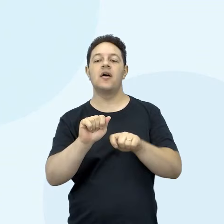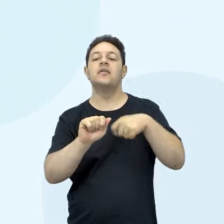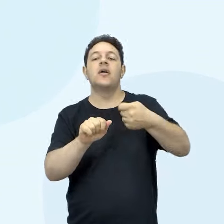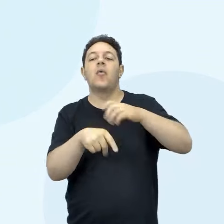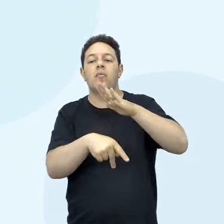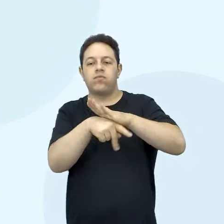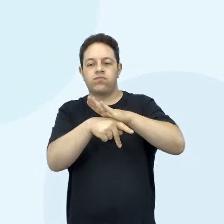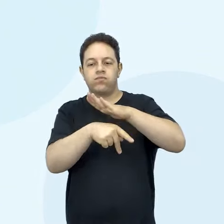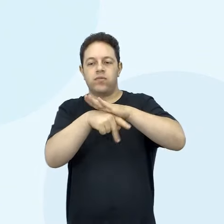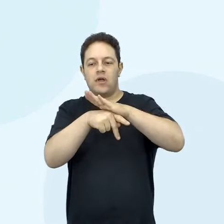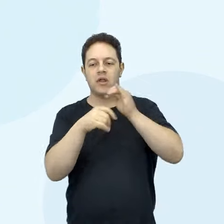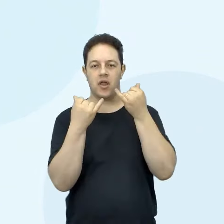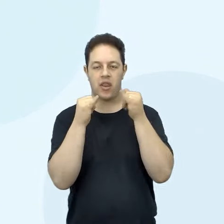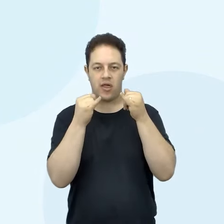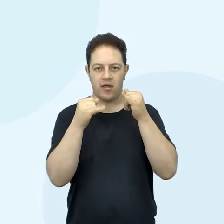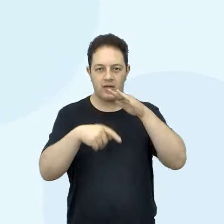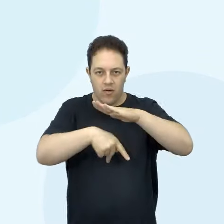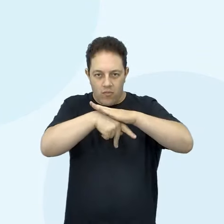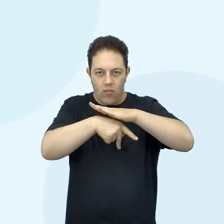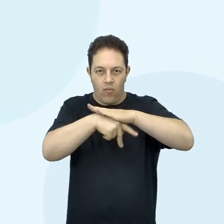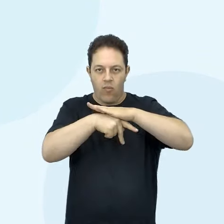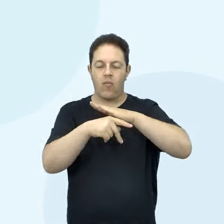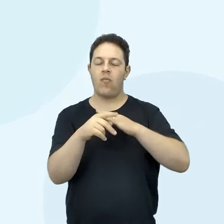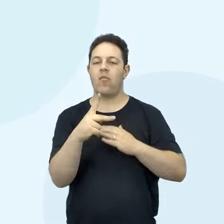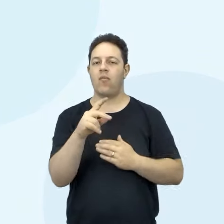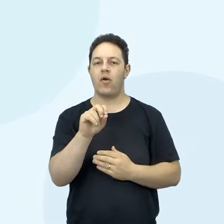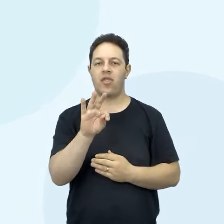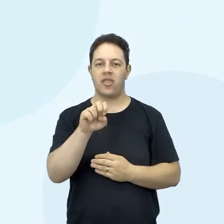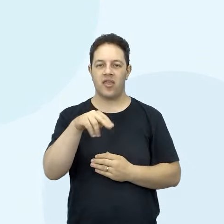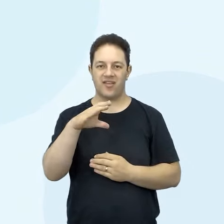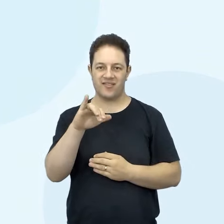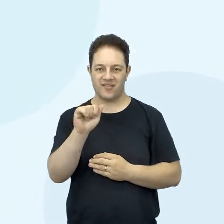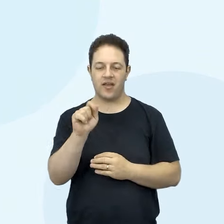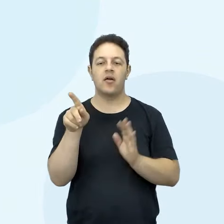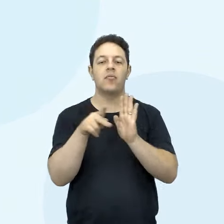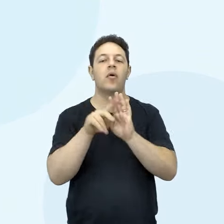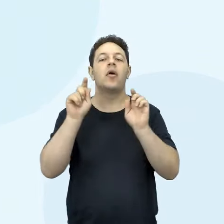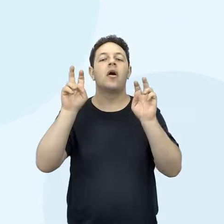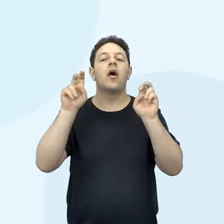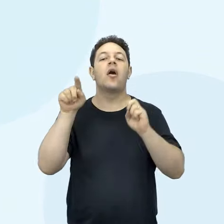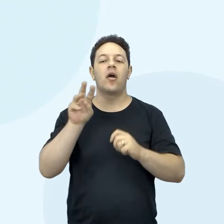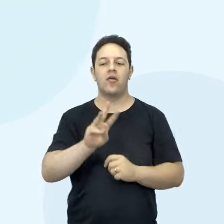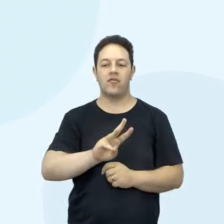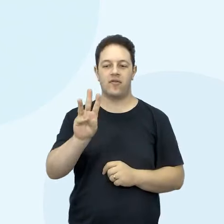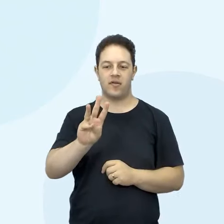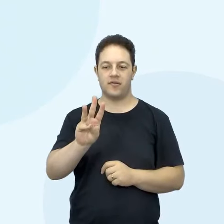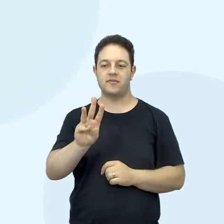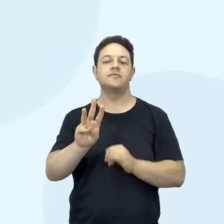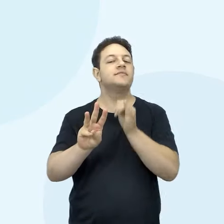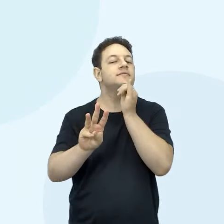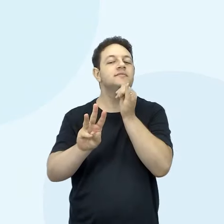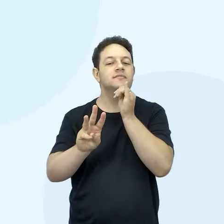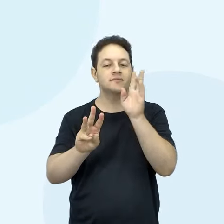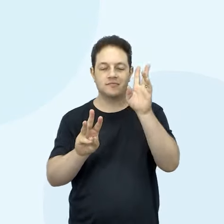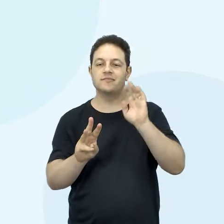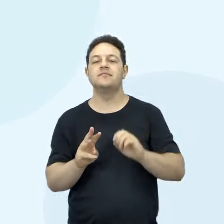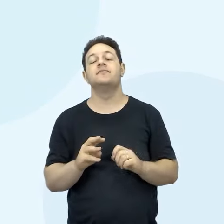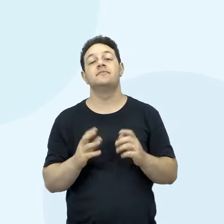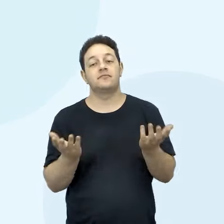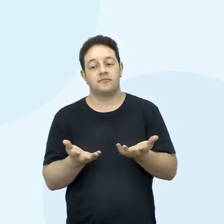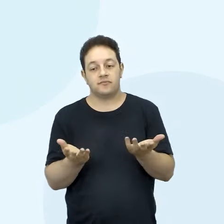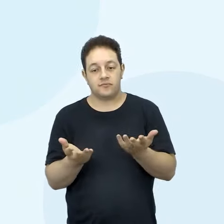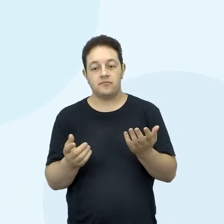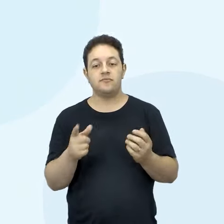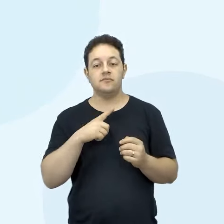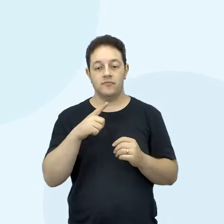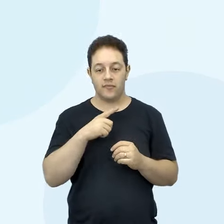sistematização, relacionada à potência elétrica da lâmpada, que é medida em watts. Por exemplo, uma lâmpada incandescente, agora vem